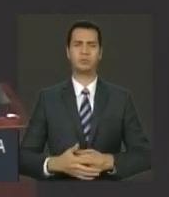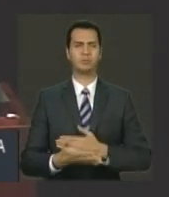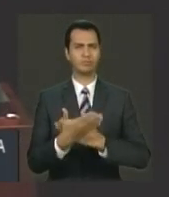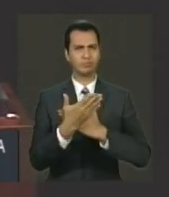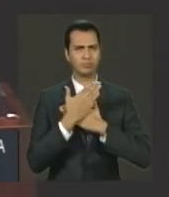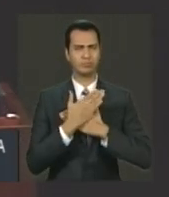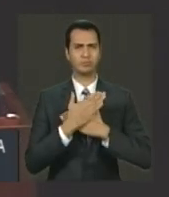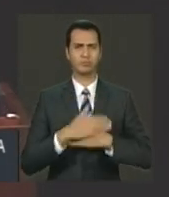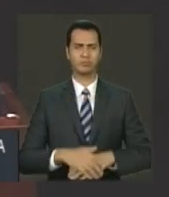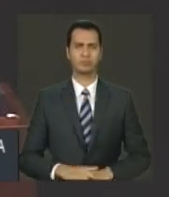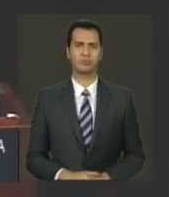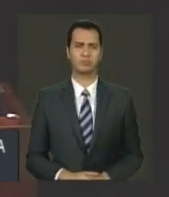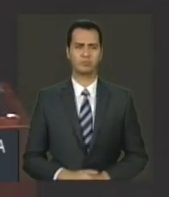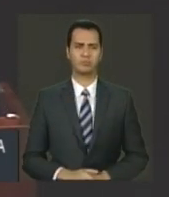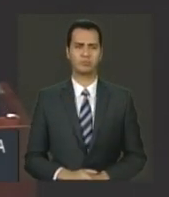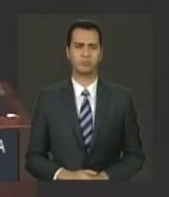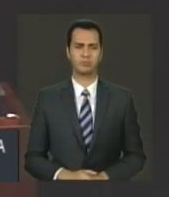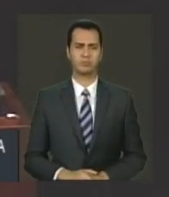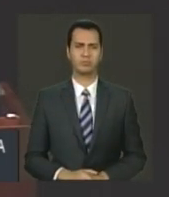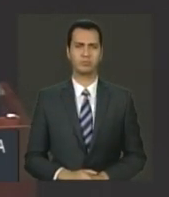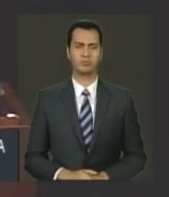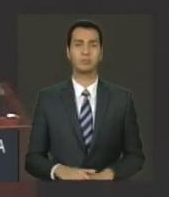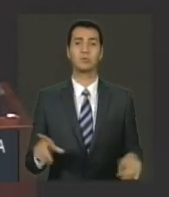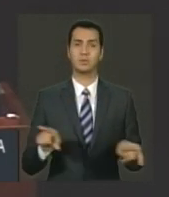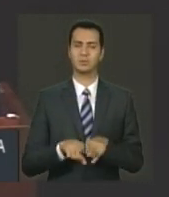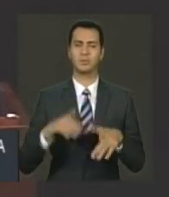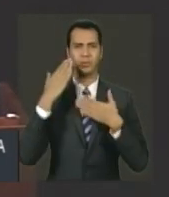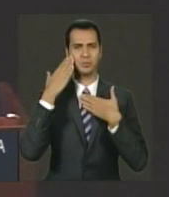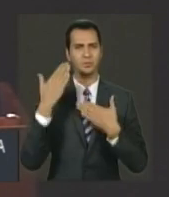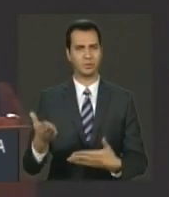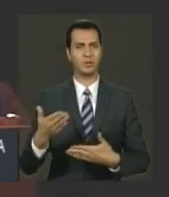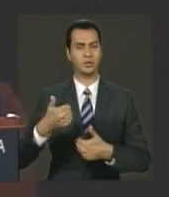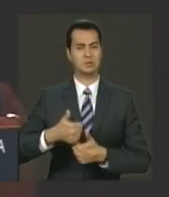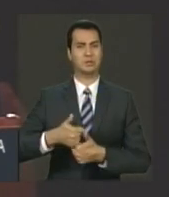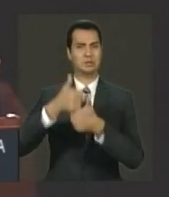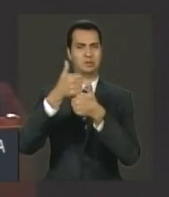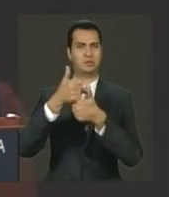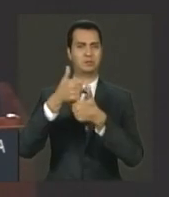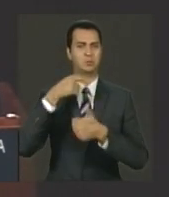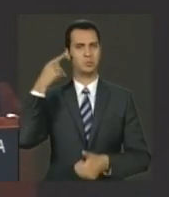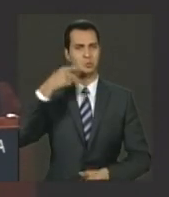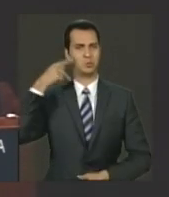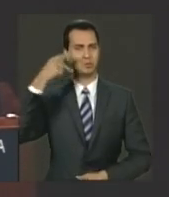e também das autoridades presentes.